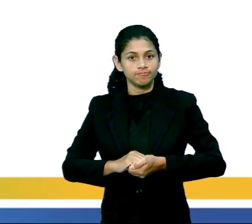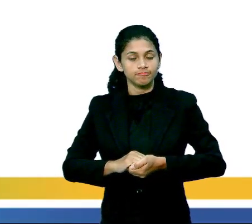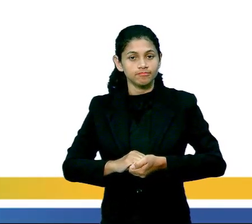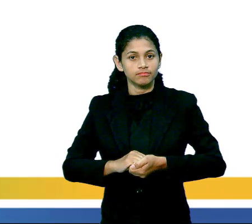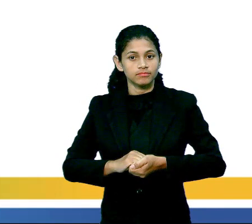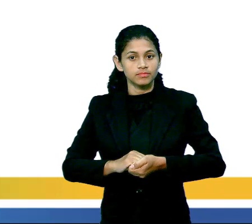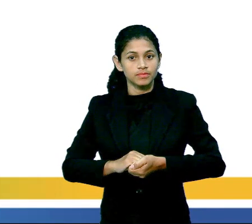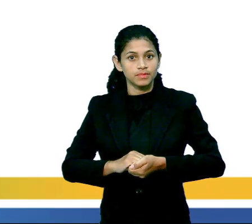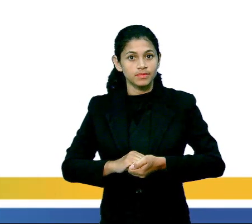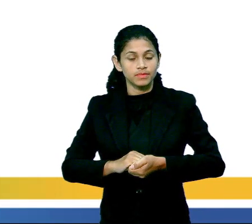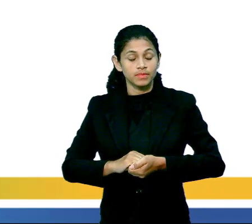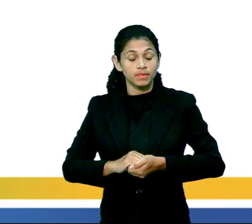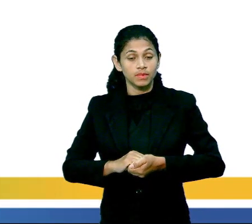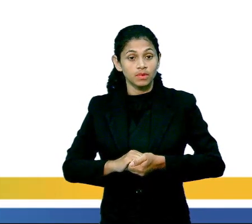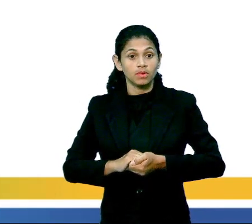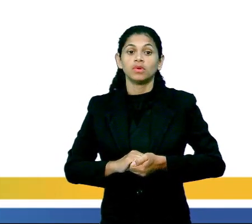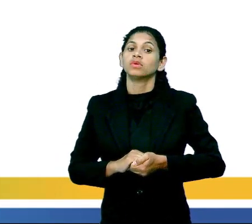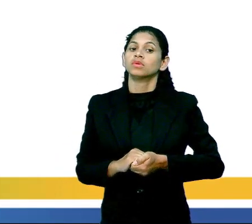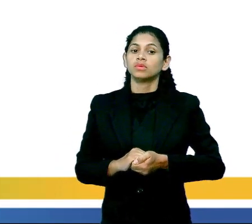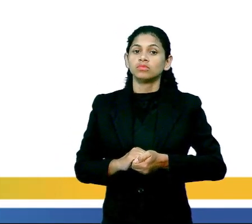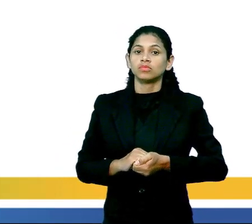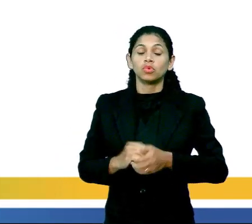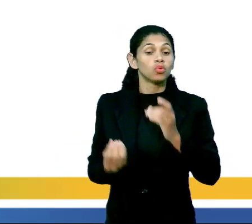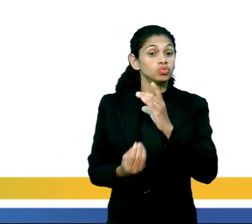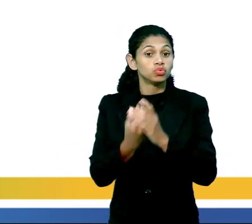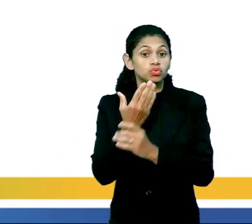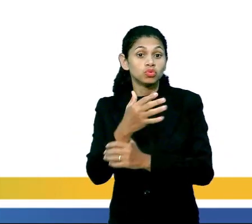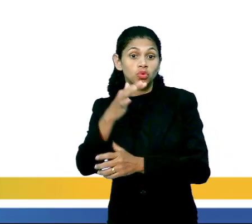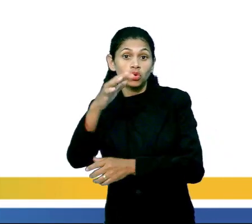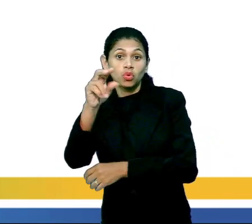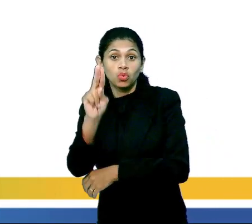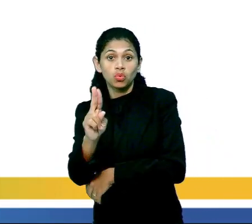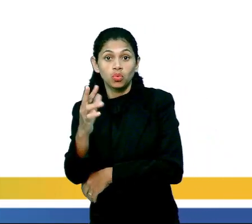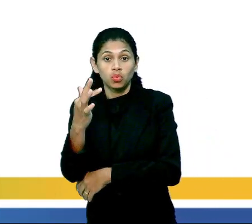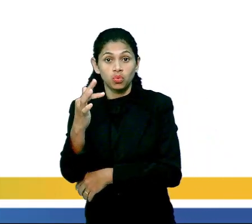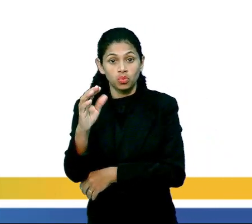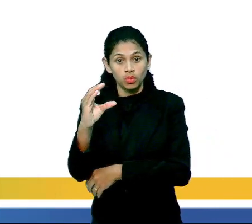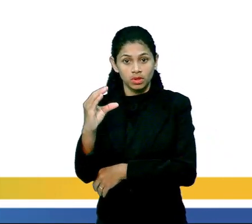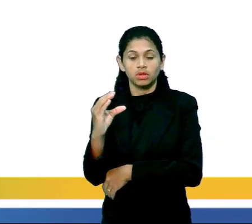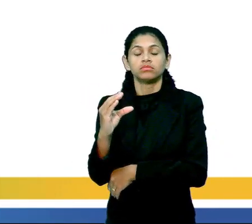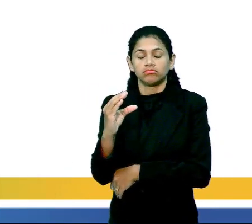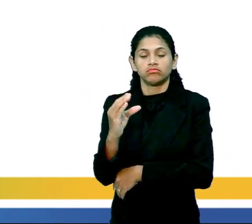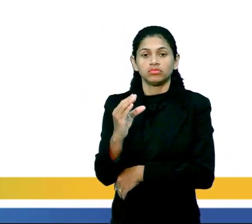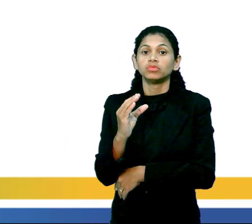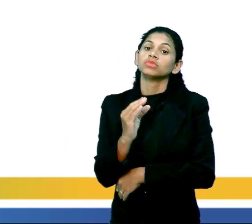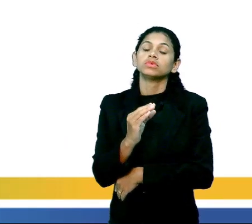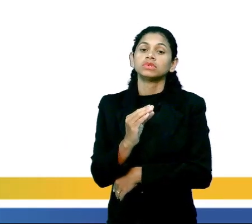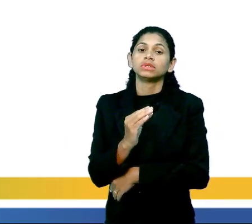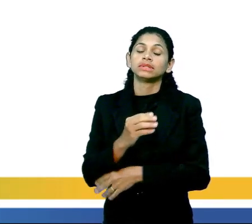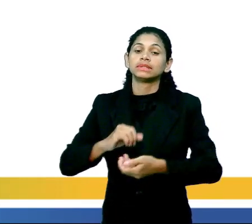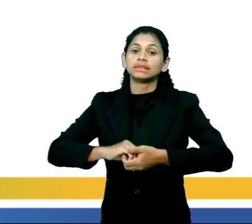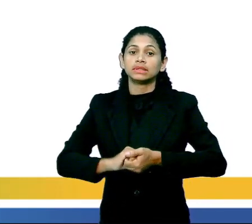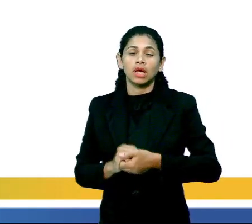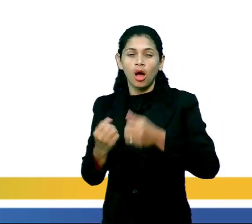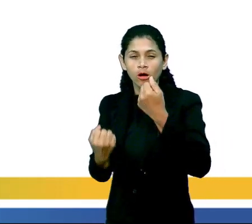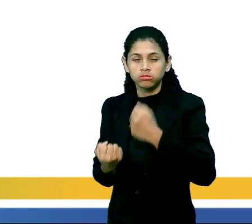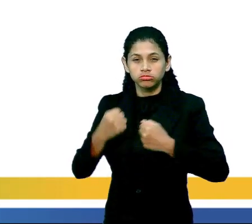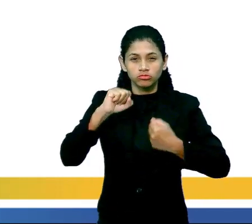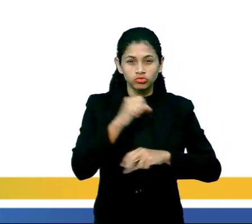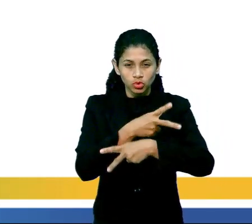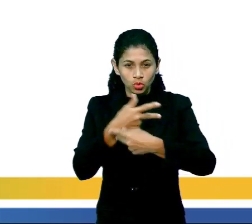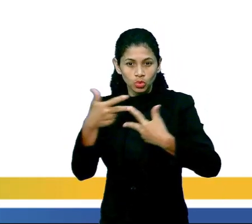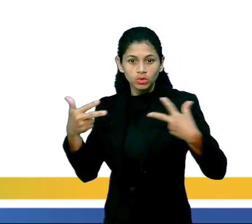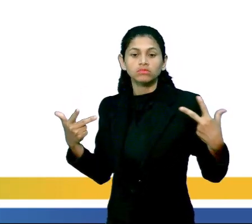contemporaneidade. Com o advento do UFC, as lutas criaram uma nova roupagem e a exposição na mídia